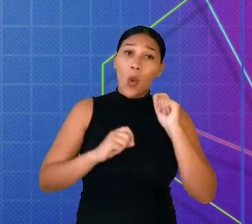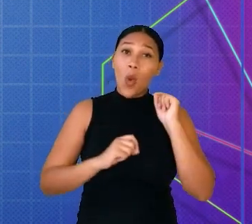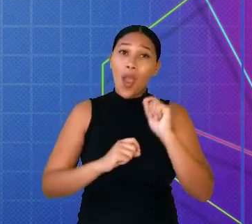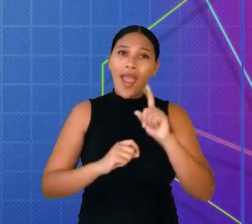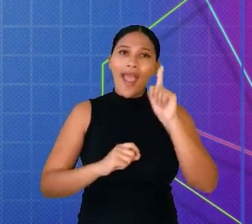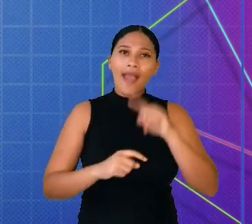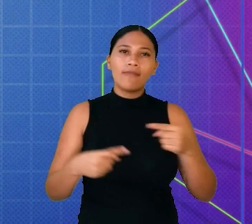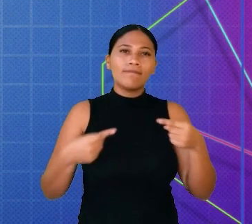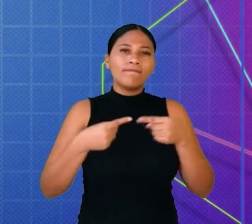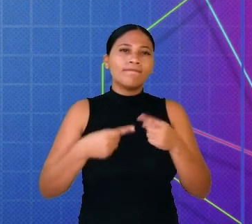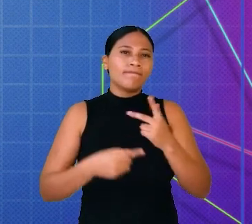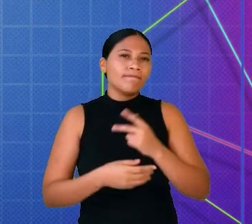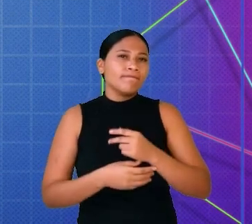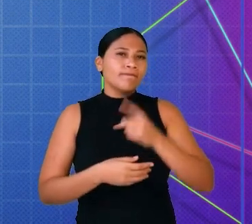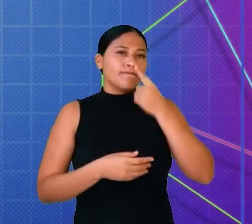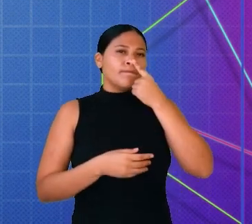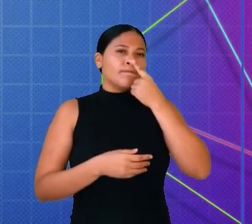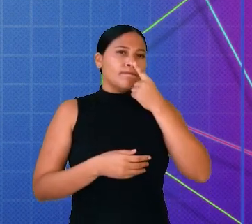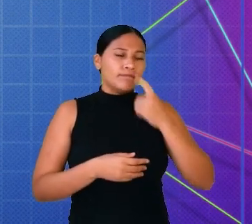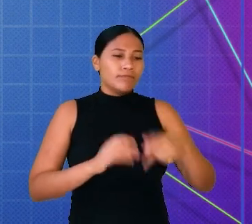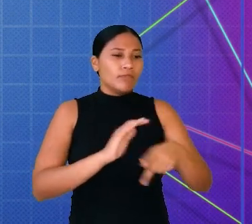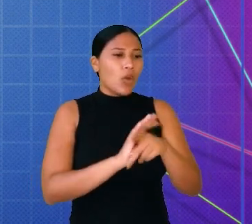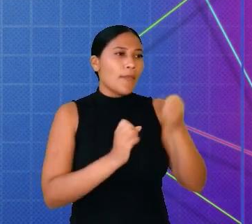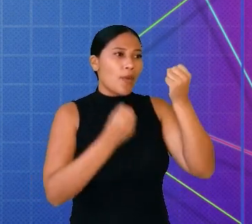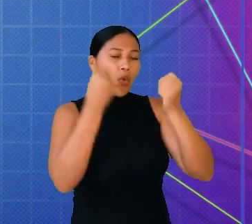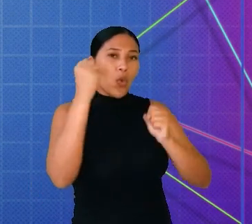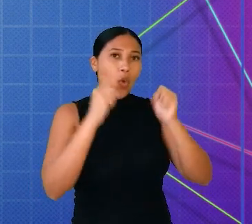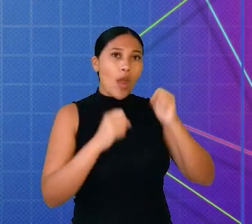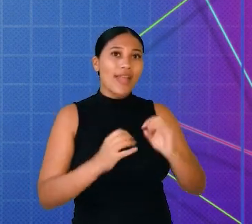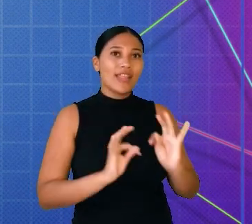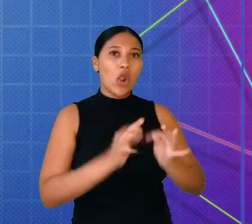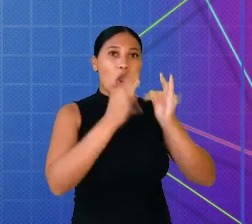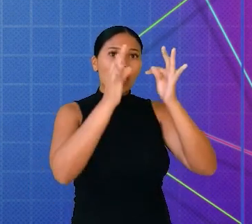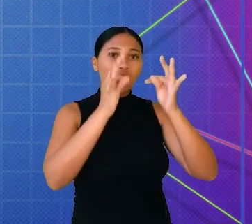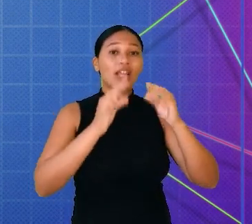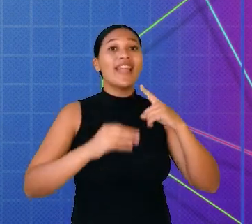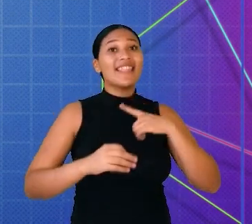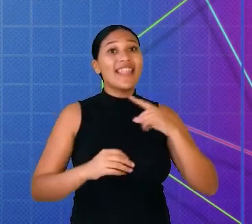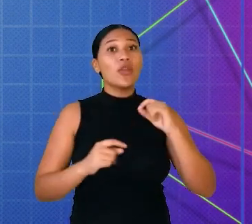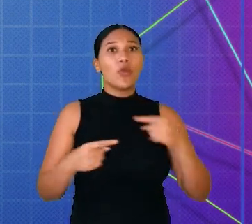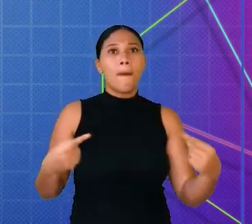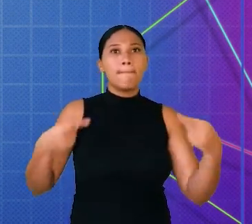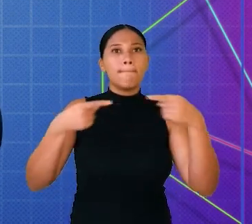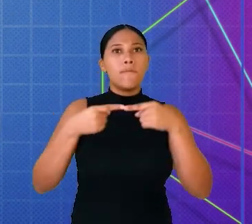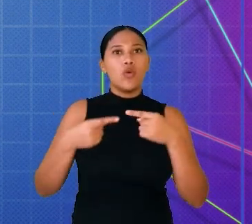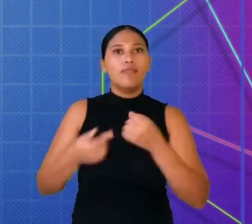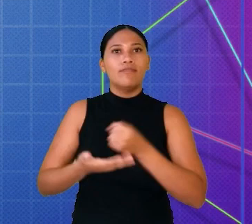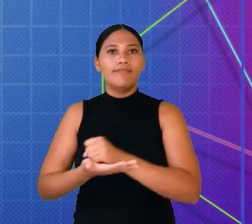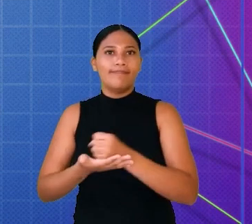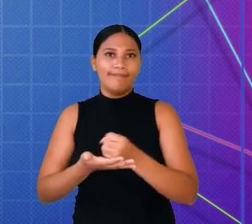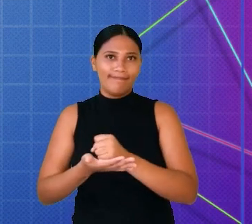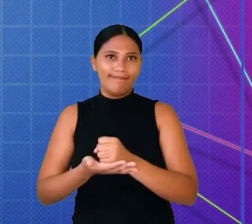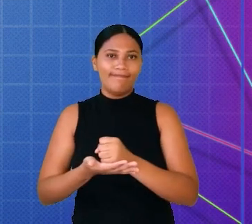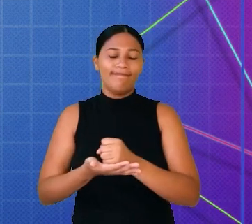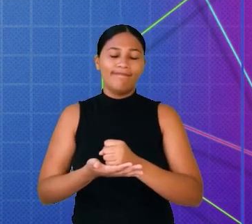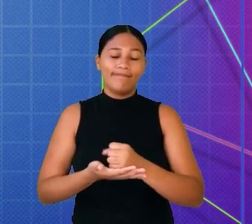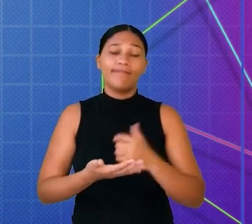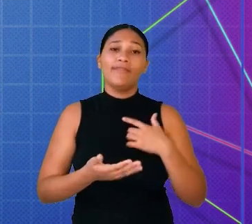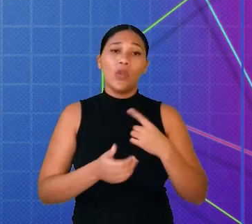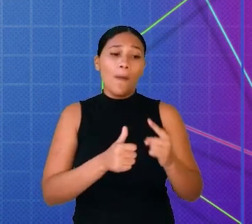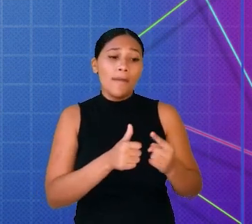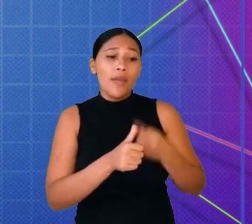podemos observar é a proximidade que a evolução da indústria da tecnologia tem com a evolução e inovação do mercado de